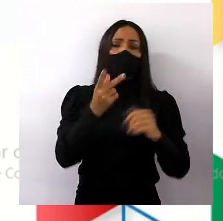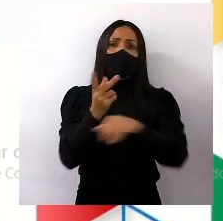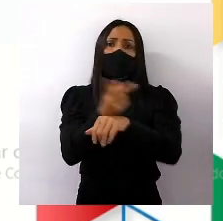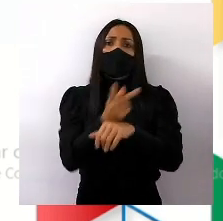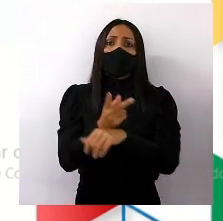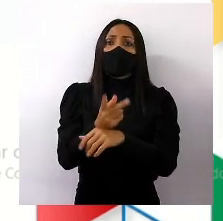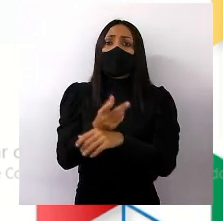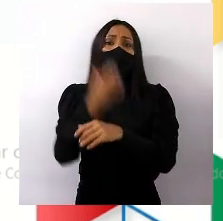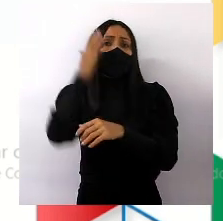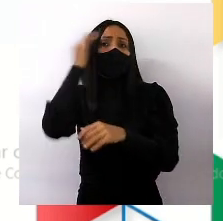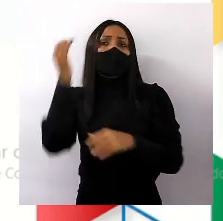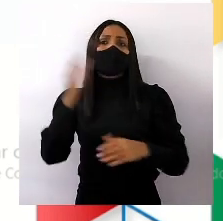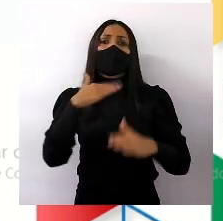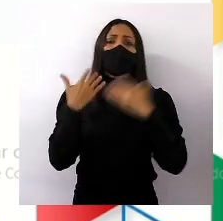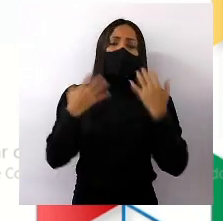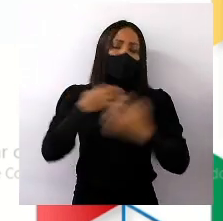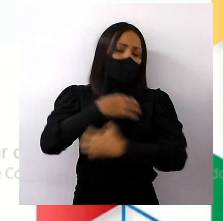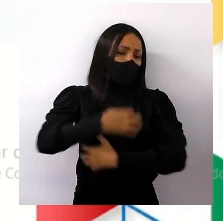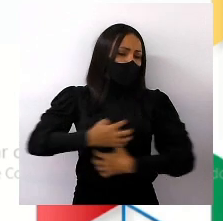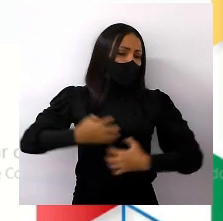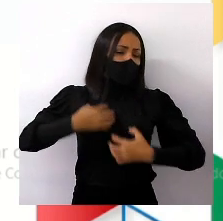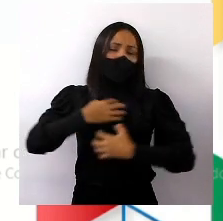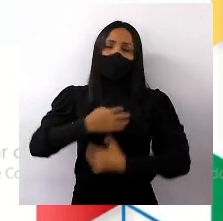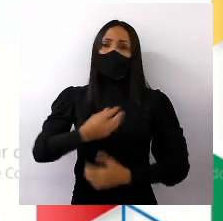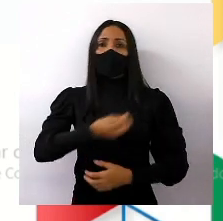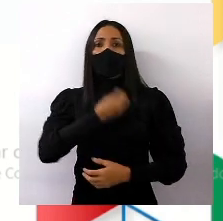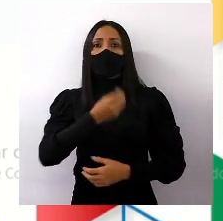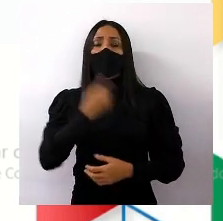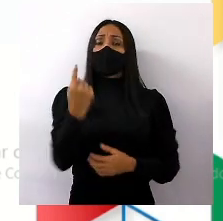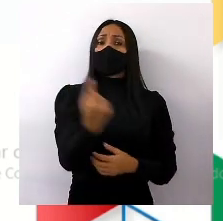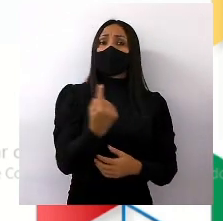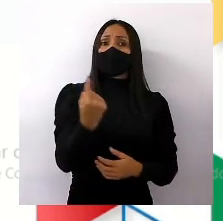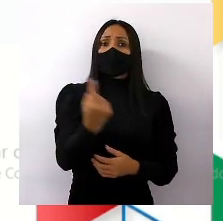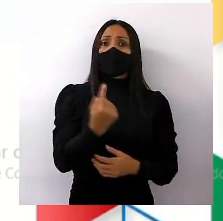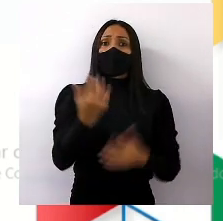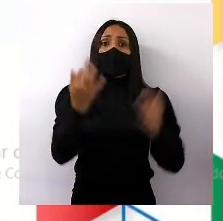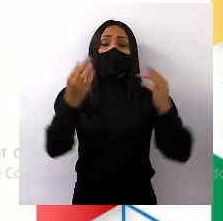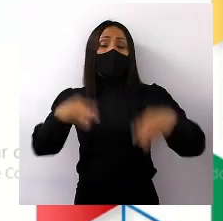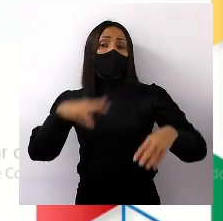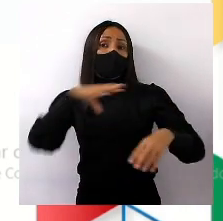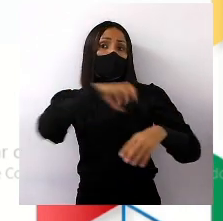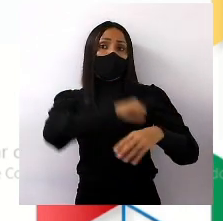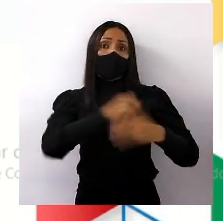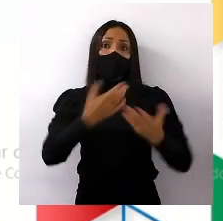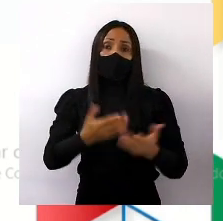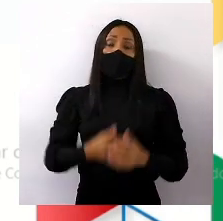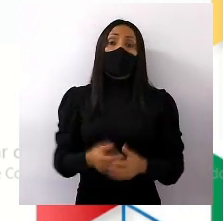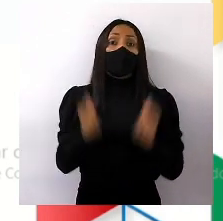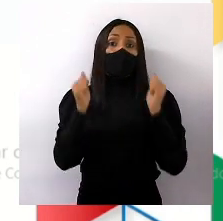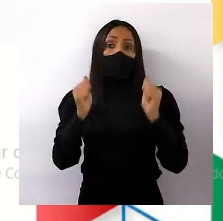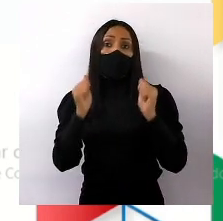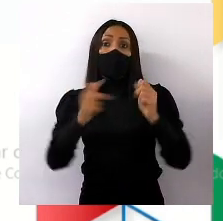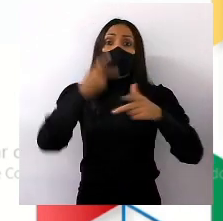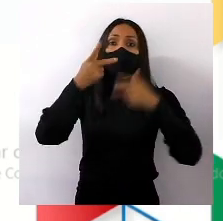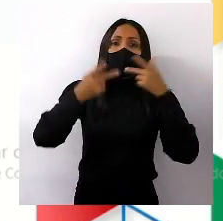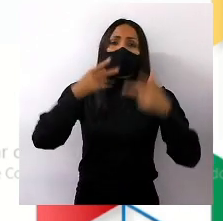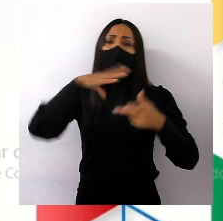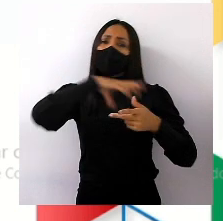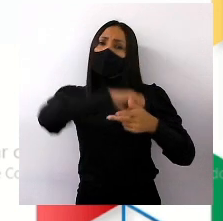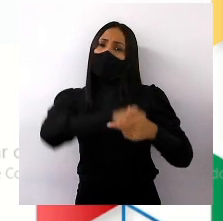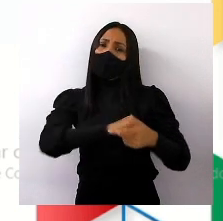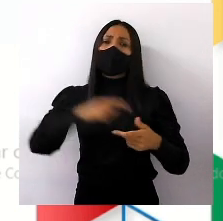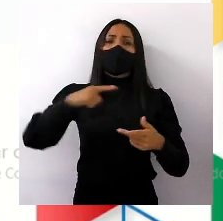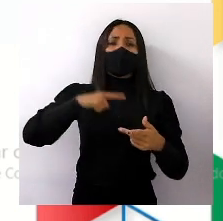morte, angústia de quem vive, quem sabe a solidão, fim de quem ama, eu possa dizer do amor que